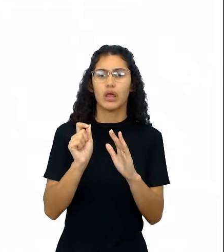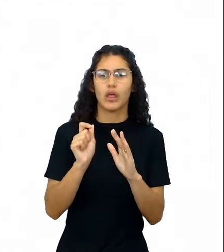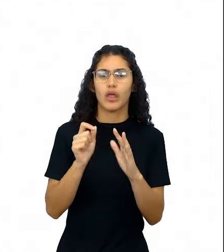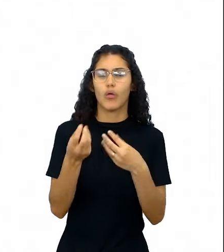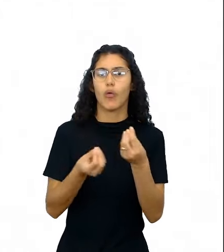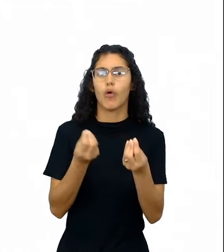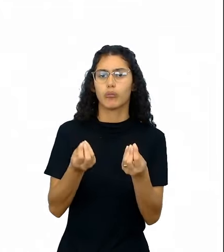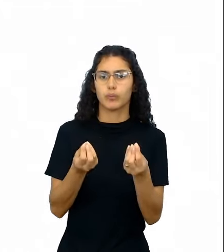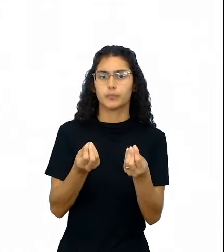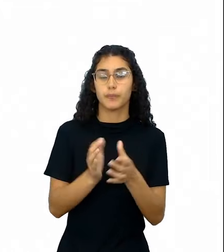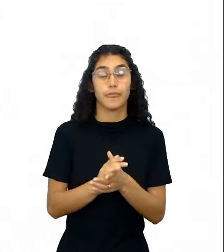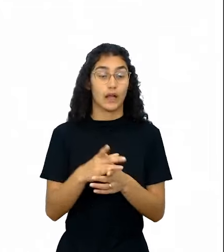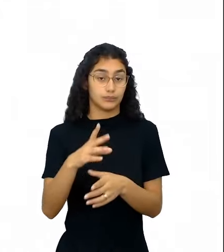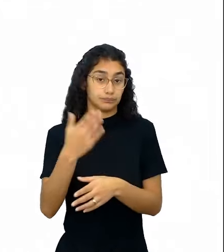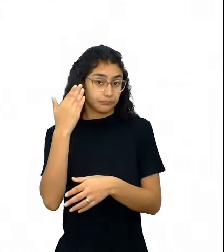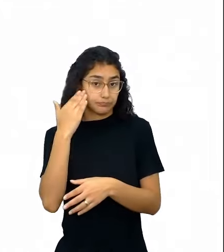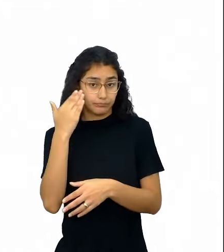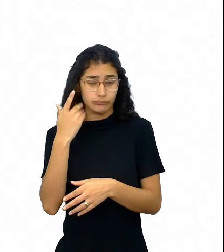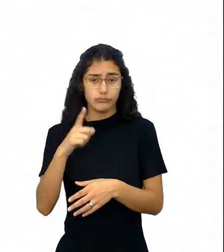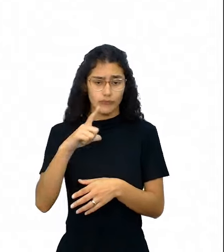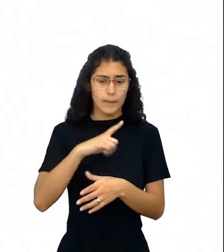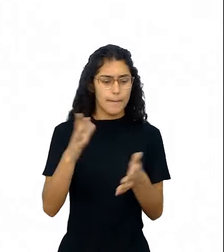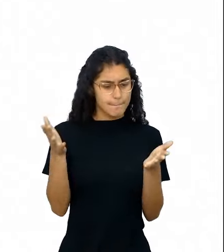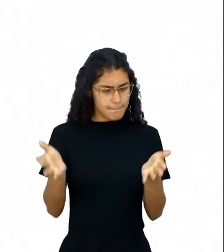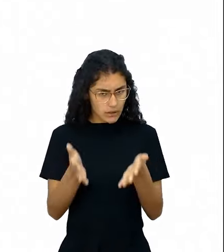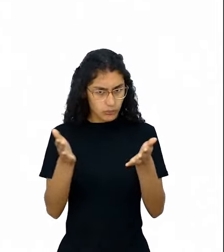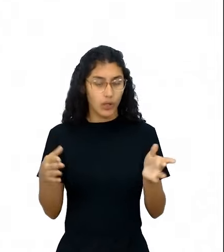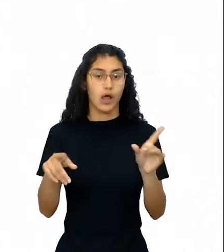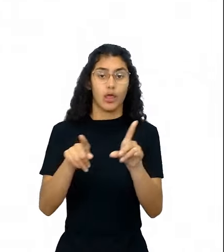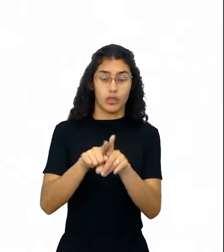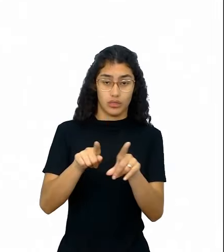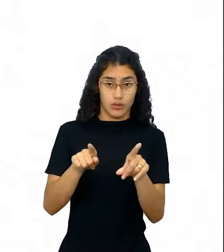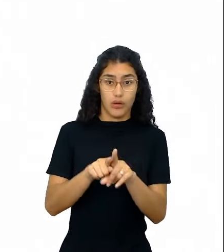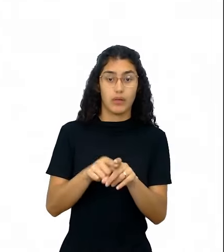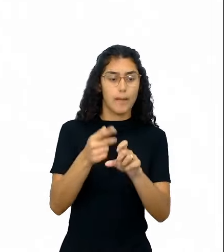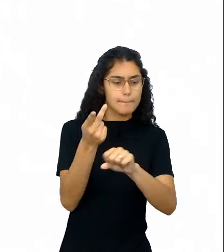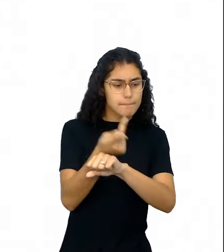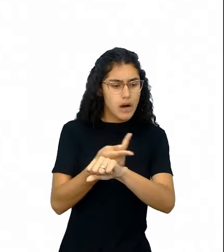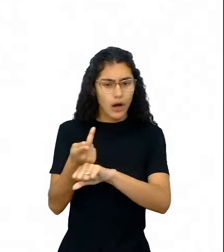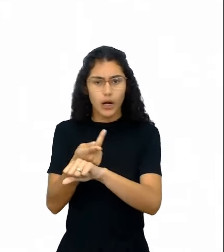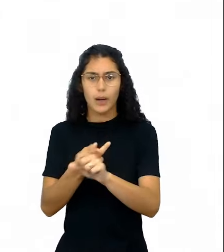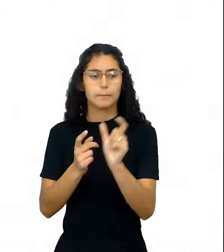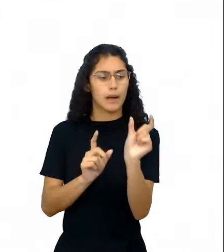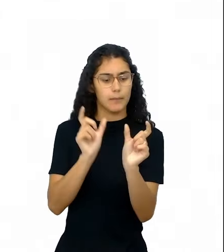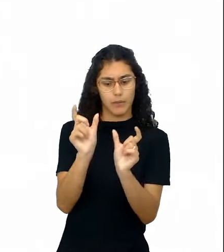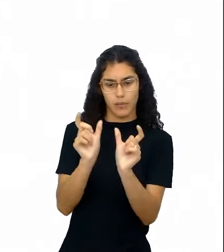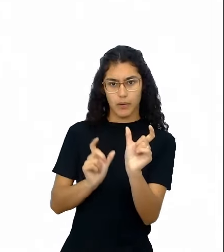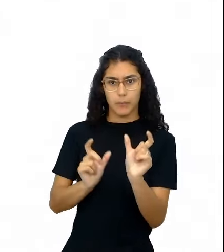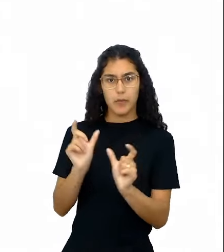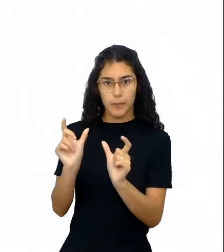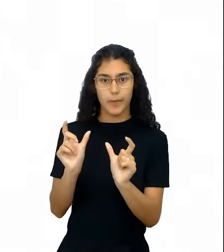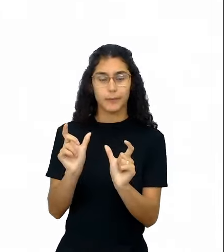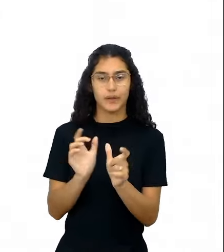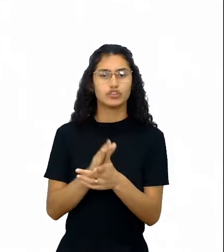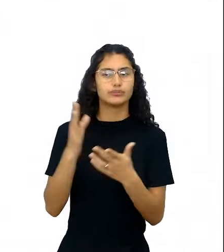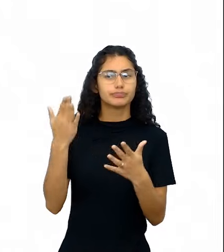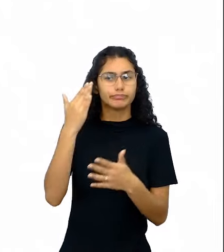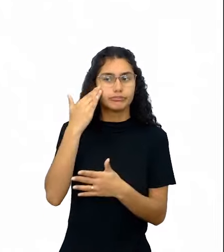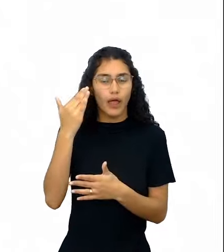onde, né? Aquela pegada um pouco mais etimológica de estar ali explorando uma palavra ou outra, né? De